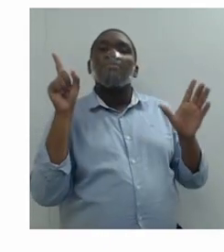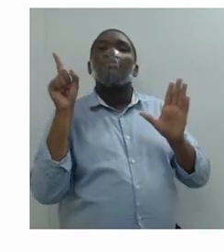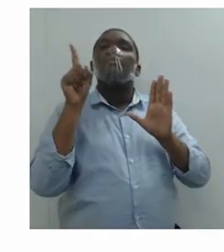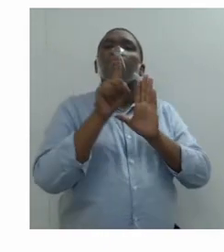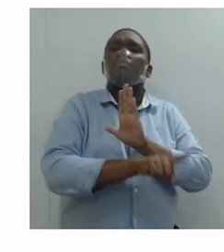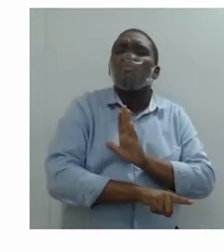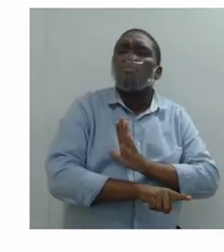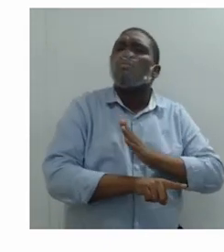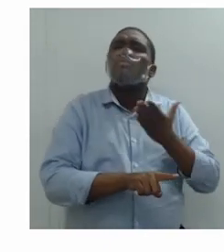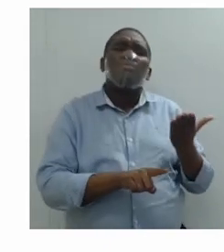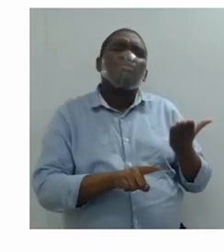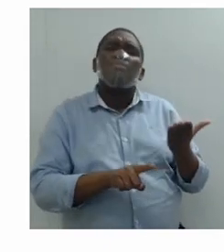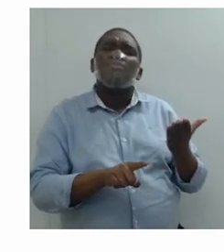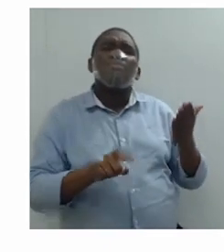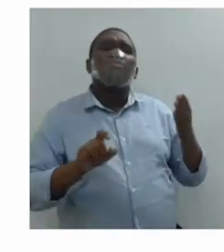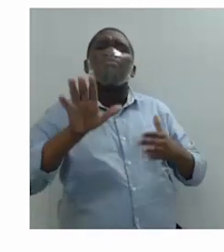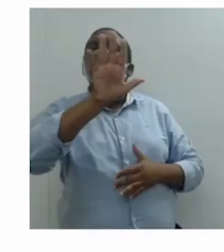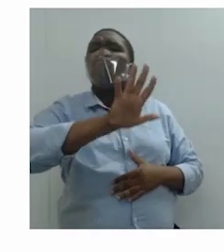Paisagem